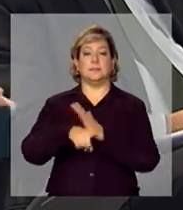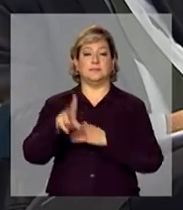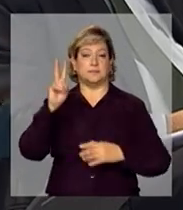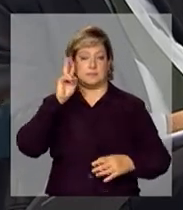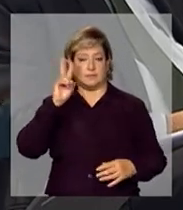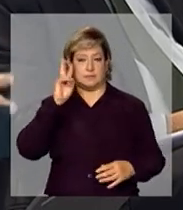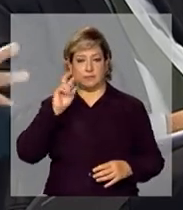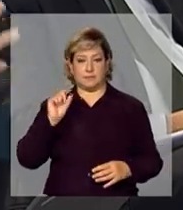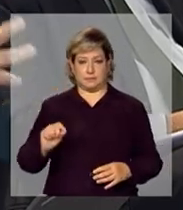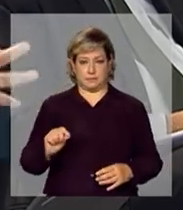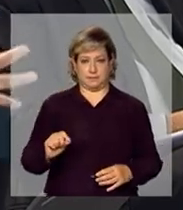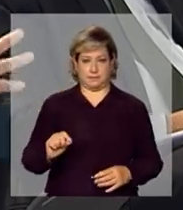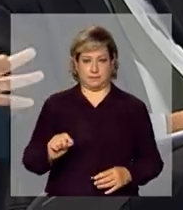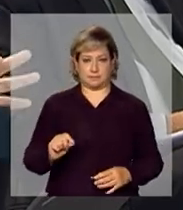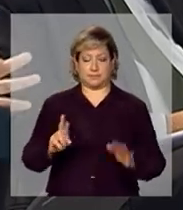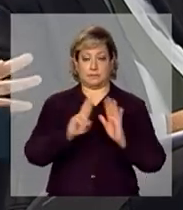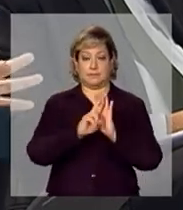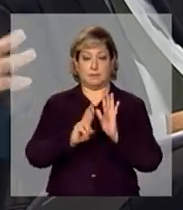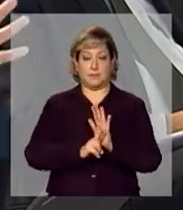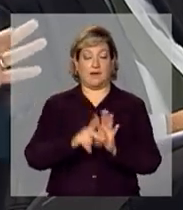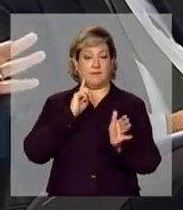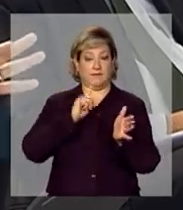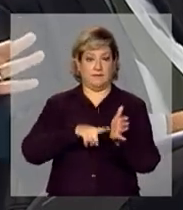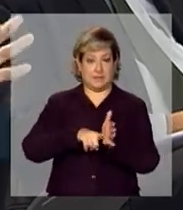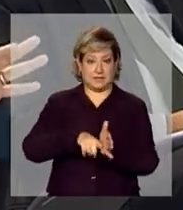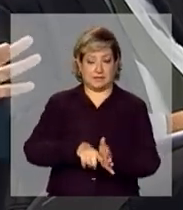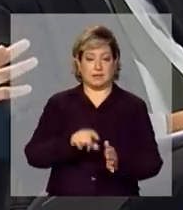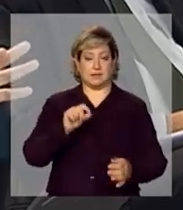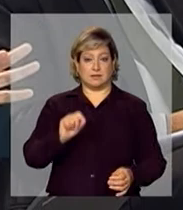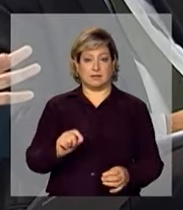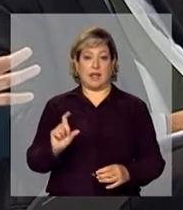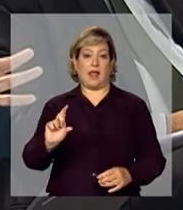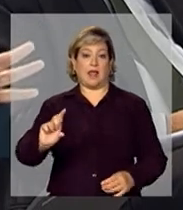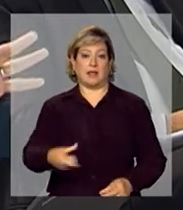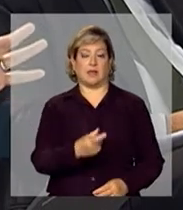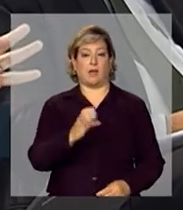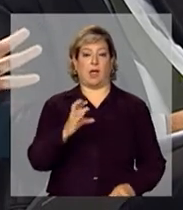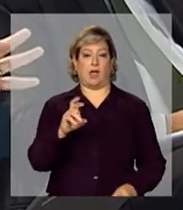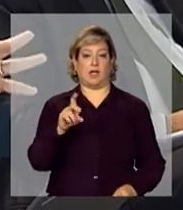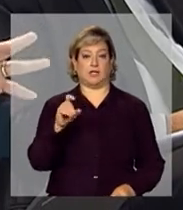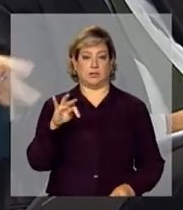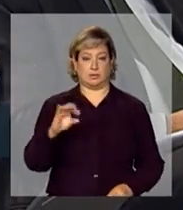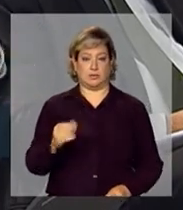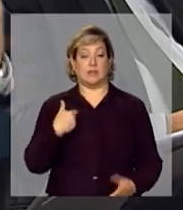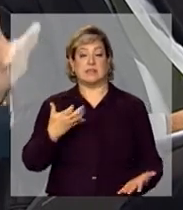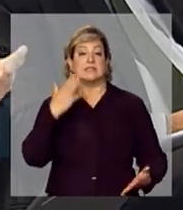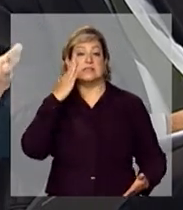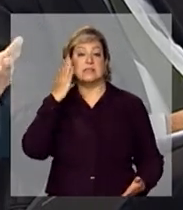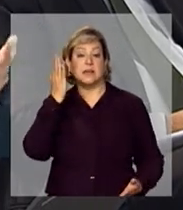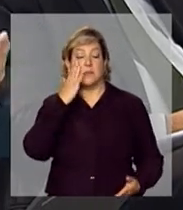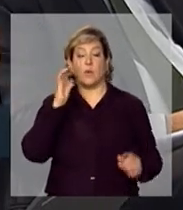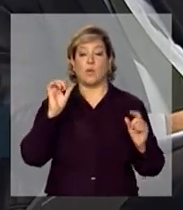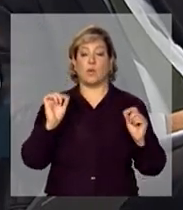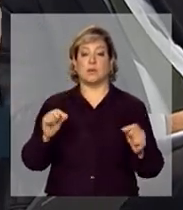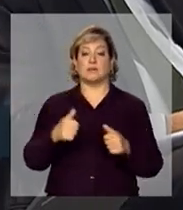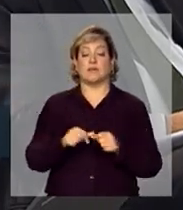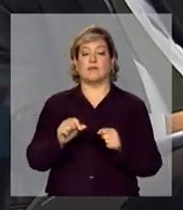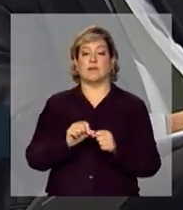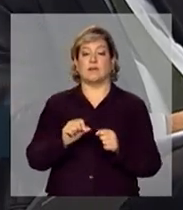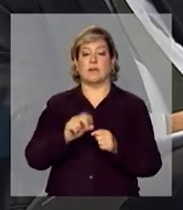sobre regulação fiscalização na área de cartões de crédito Quero saber se quem está sendo encaminhado para